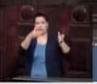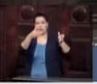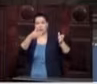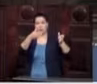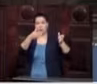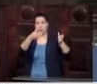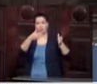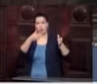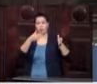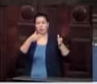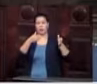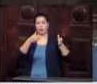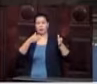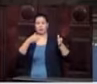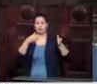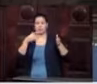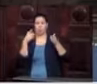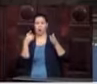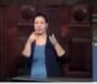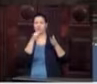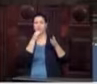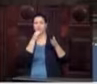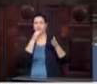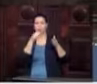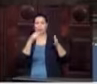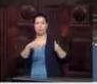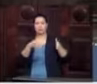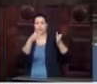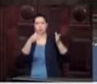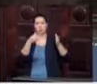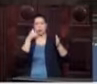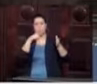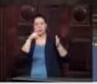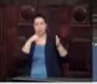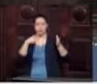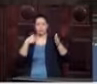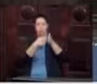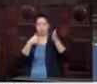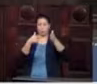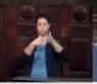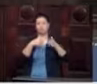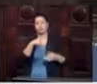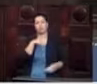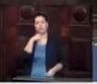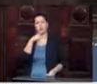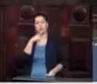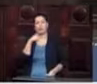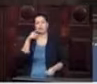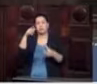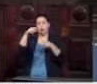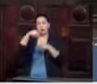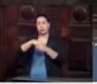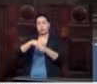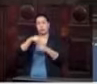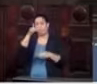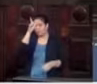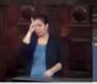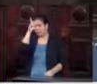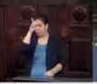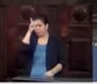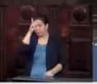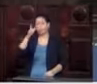no complexo da Maré. Se não tem torre, não tem cabine em outros lugares,